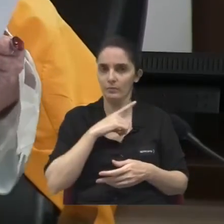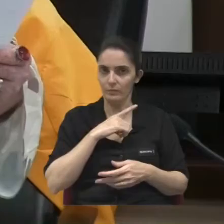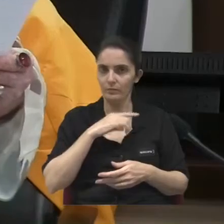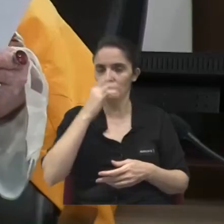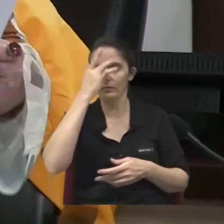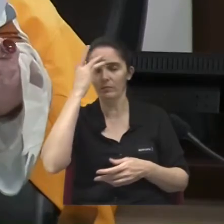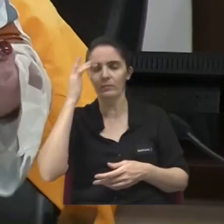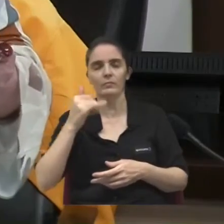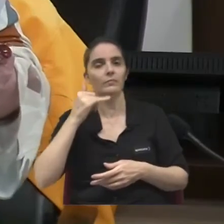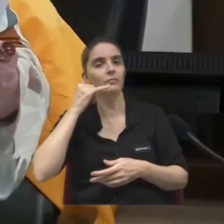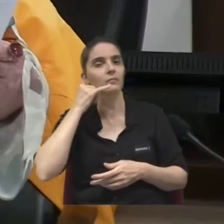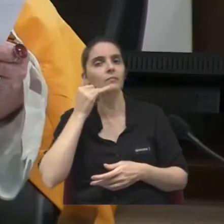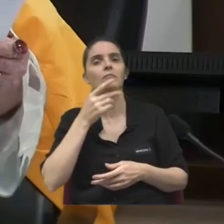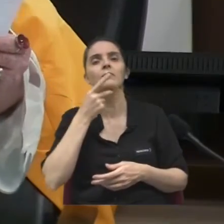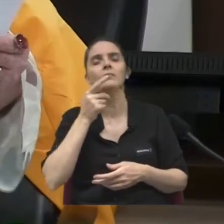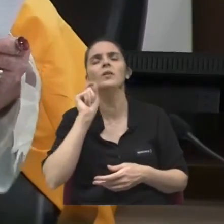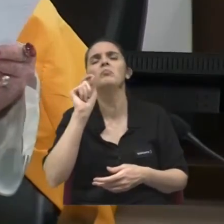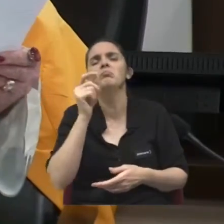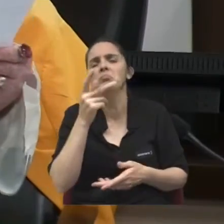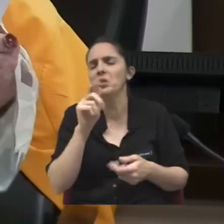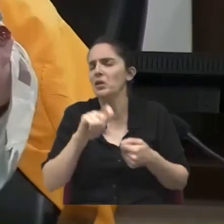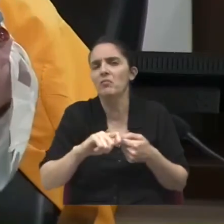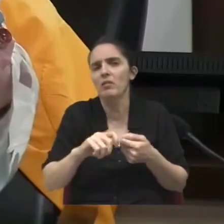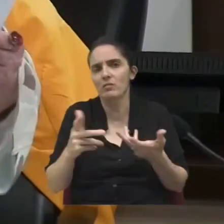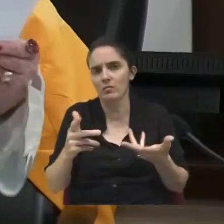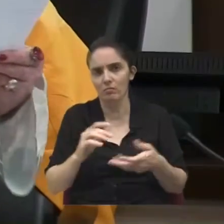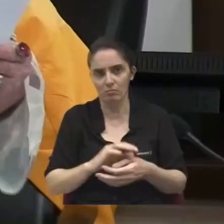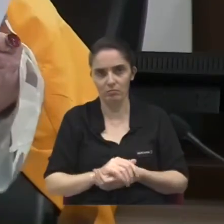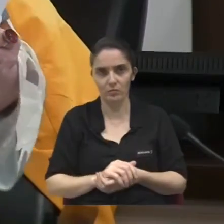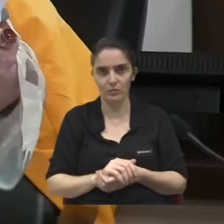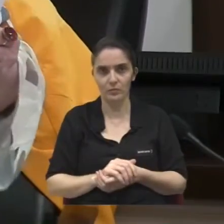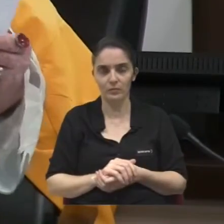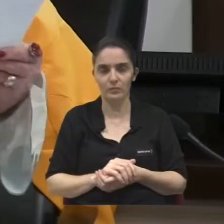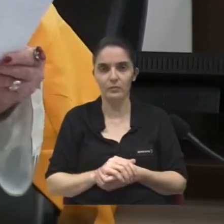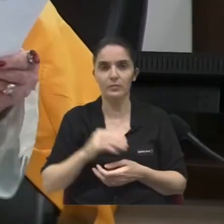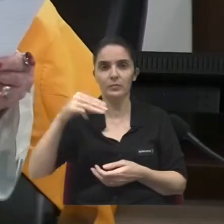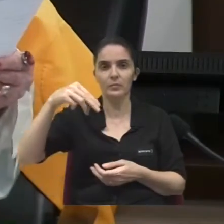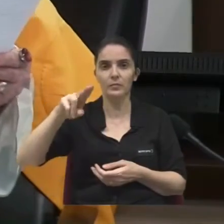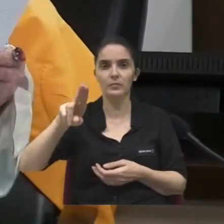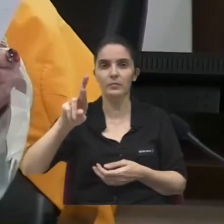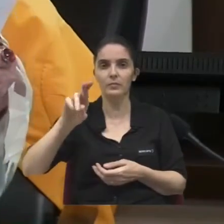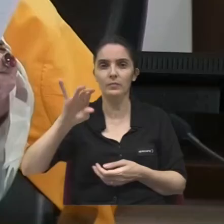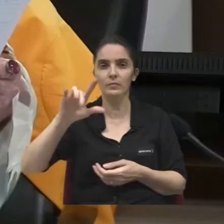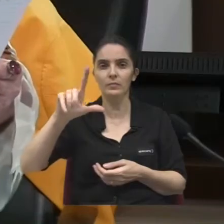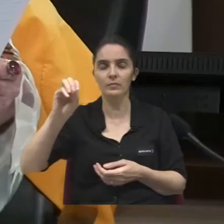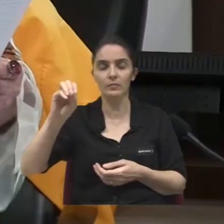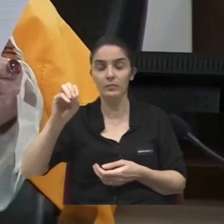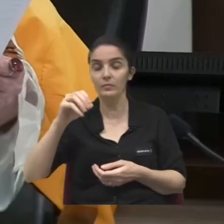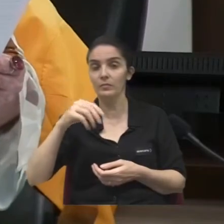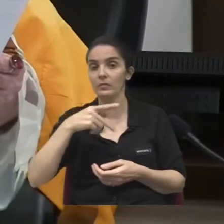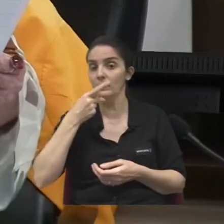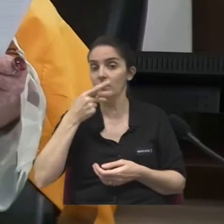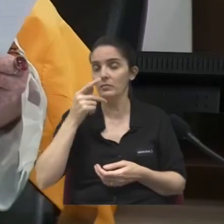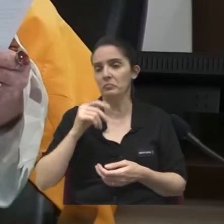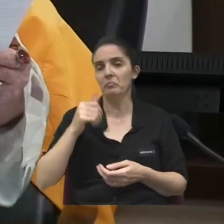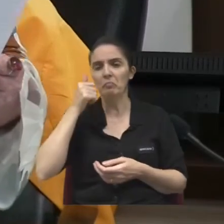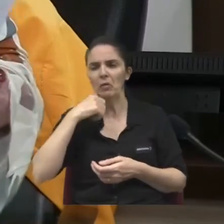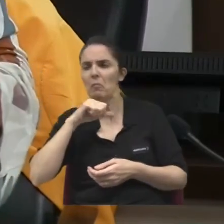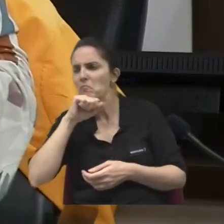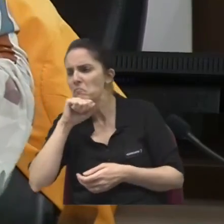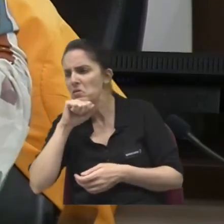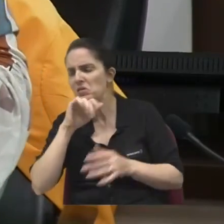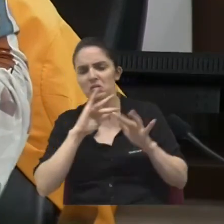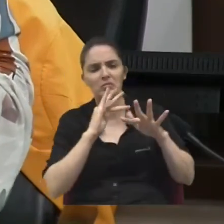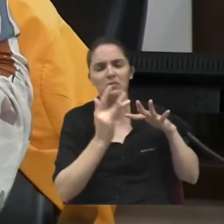O que está sendo feito, inclusive até o Murilo essa semana, mãe, o pessoal está cobrando nas redes sociais. Então, a gente realmente está, vereador, já que